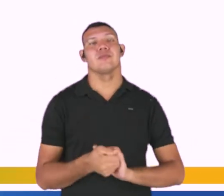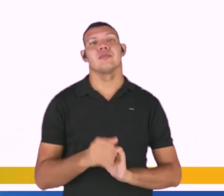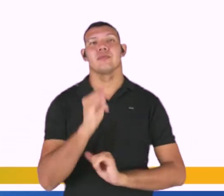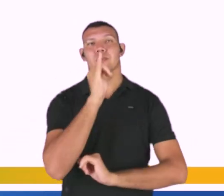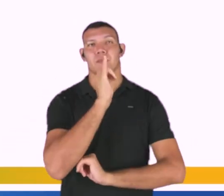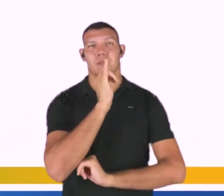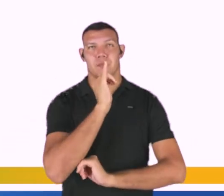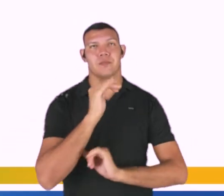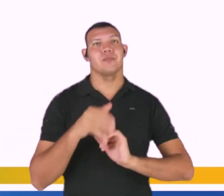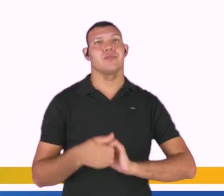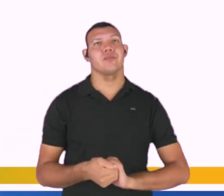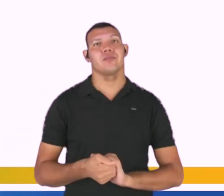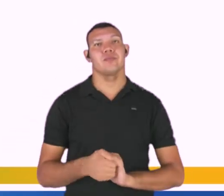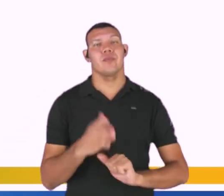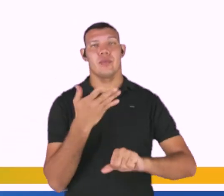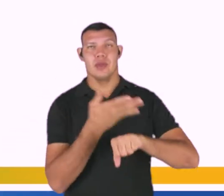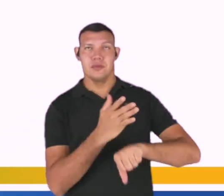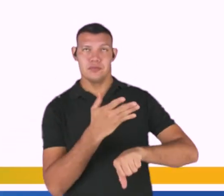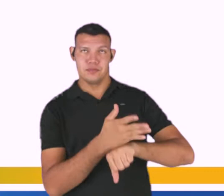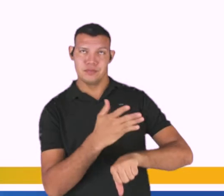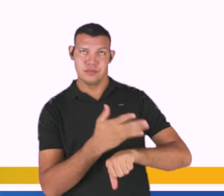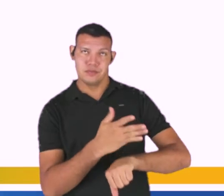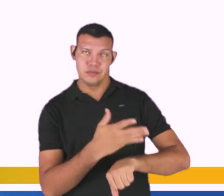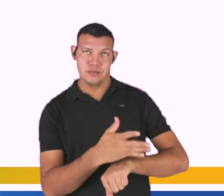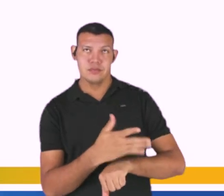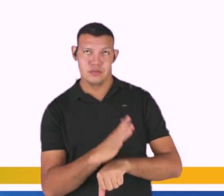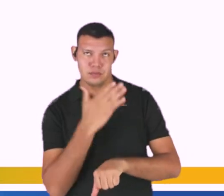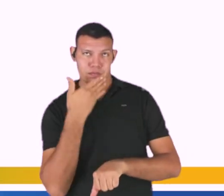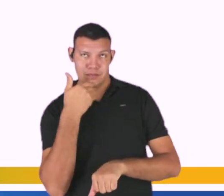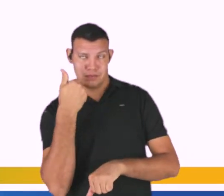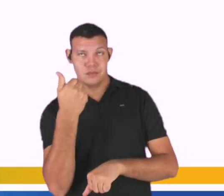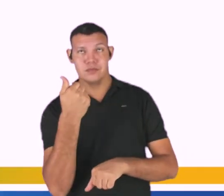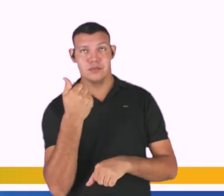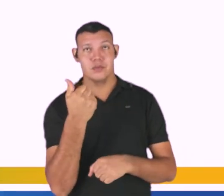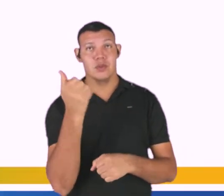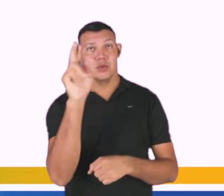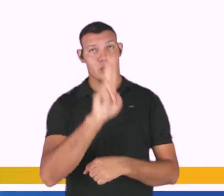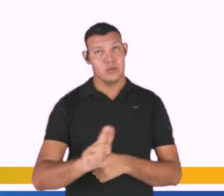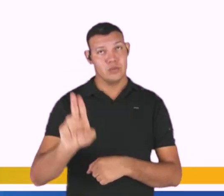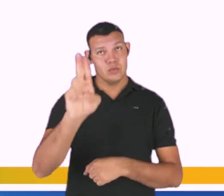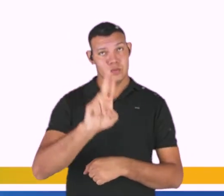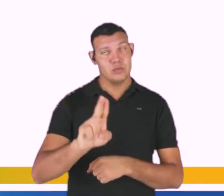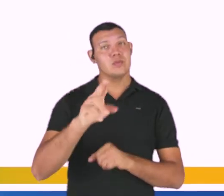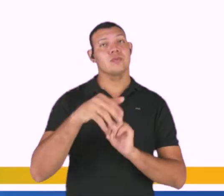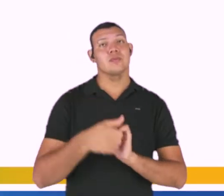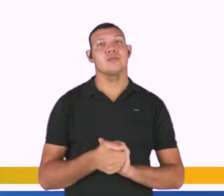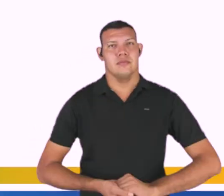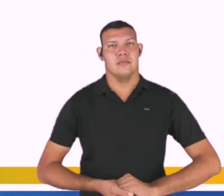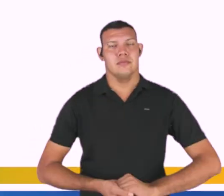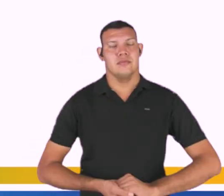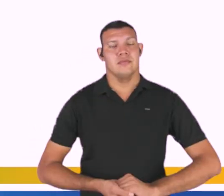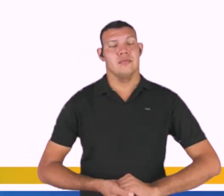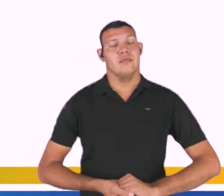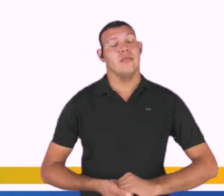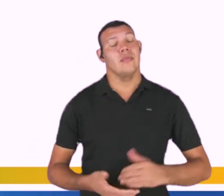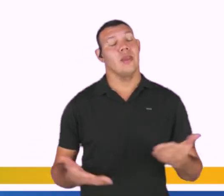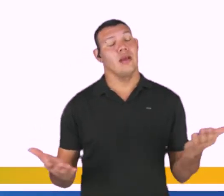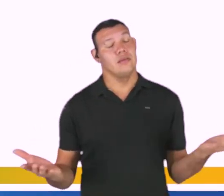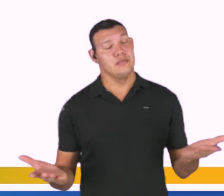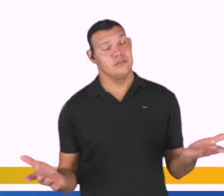vamos a um exemplo para vocês verem na prática como nós podemos utilizar esse dispositivo